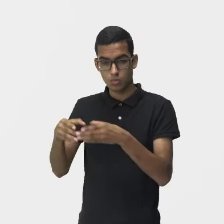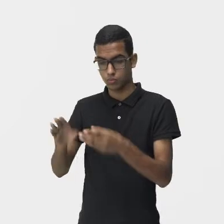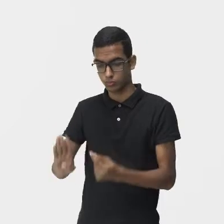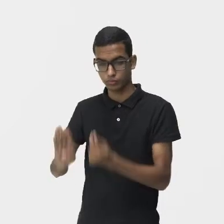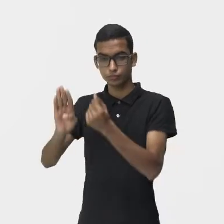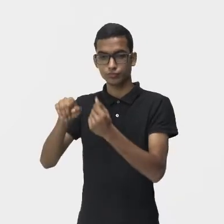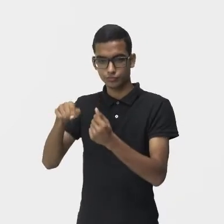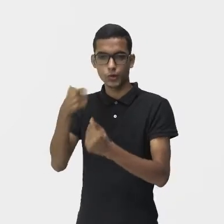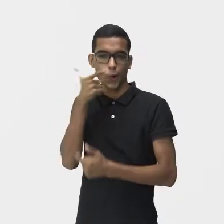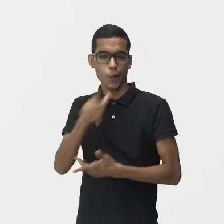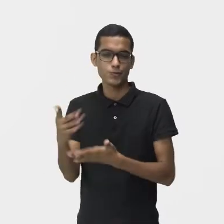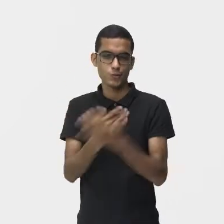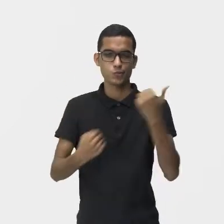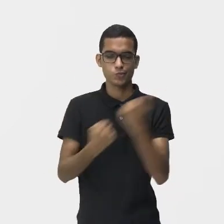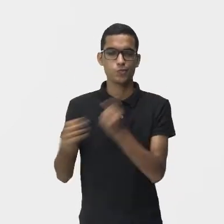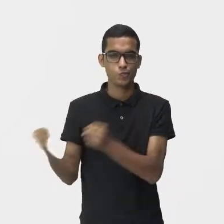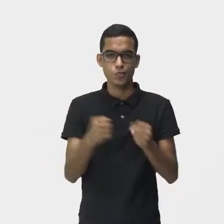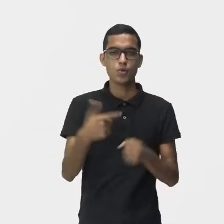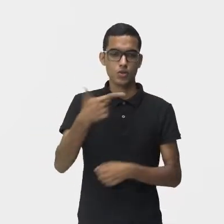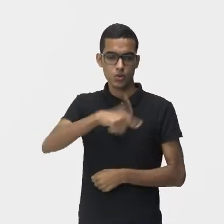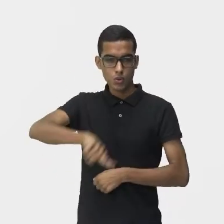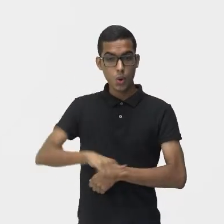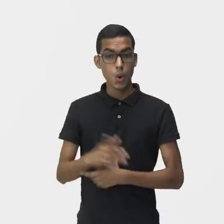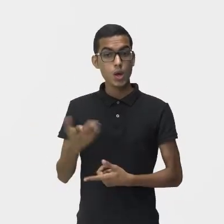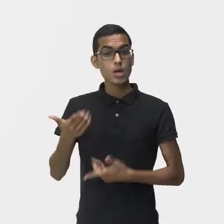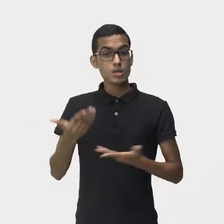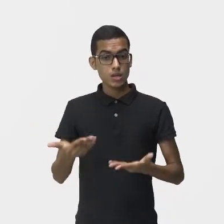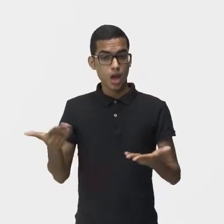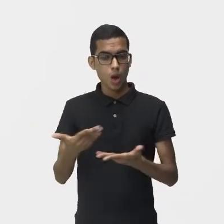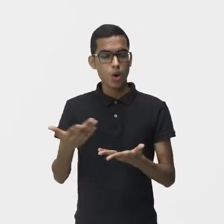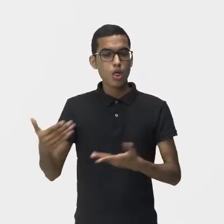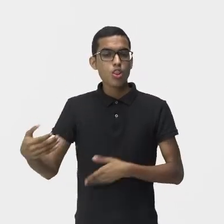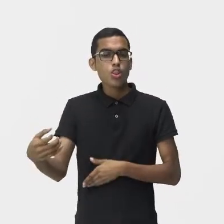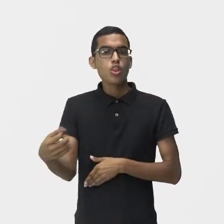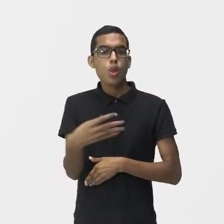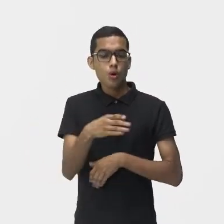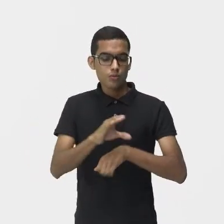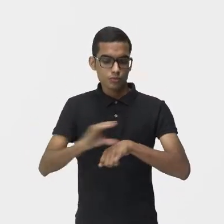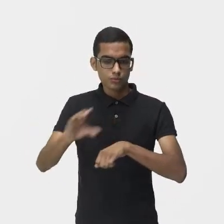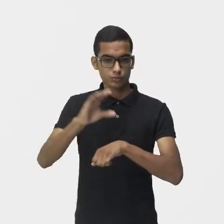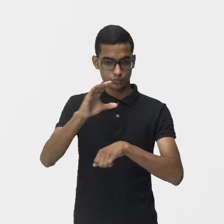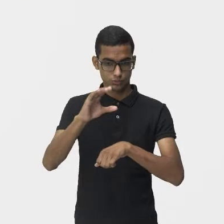Girondinos então retornam para o poder, que por sua vez vão elaborar uma nova